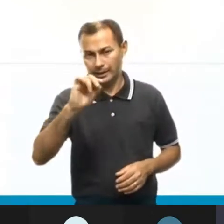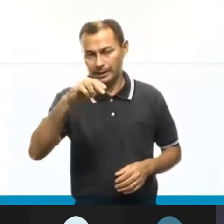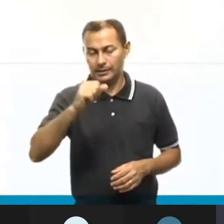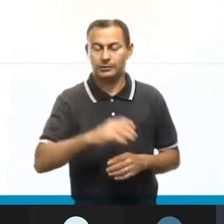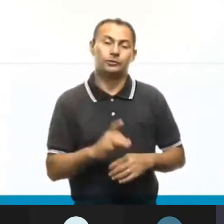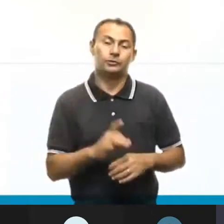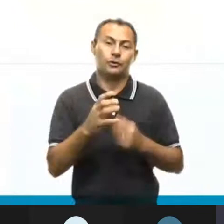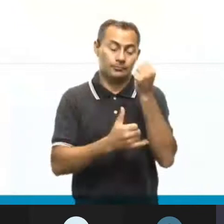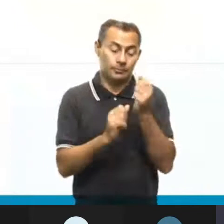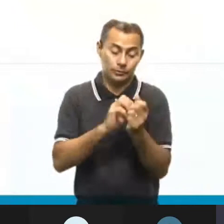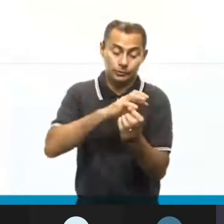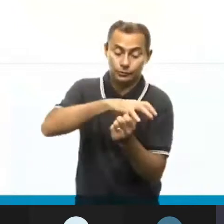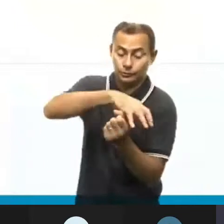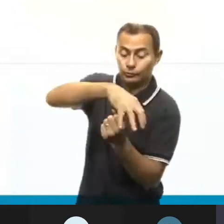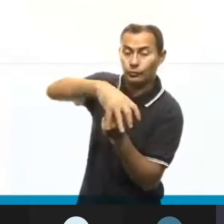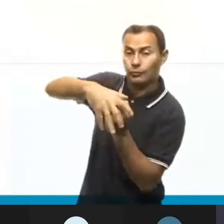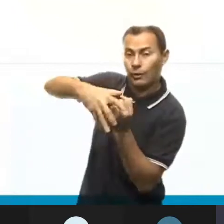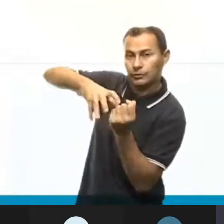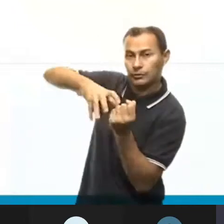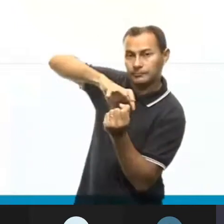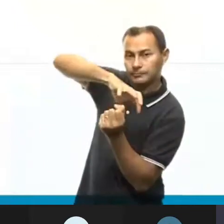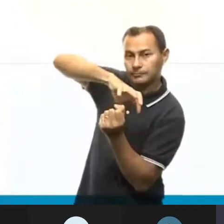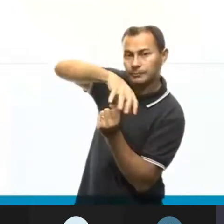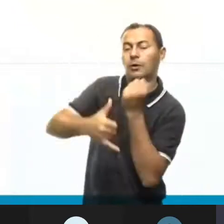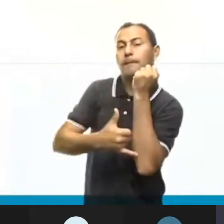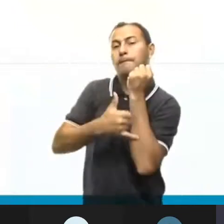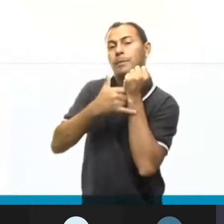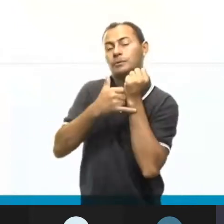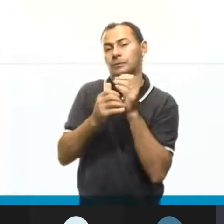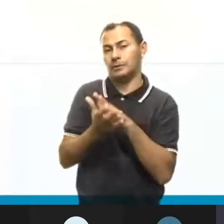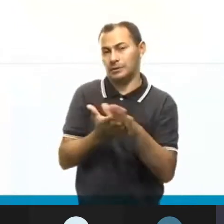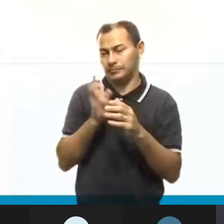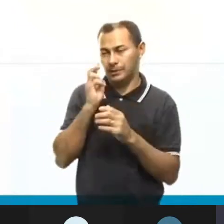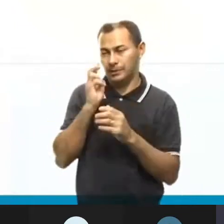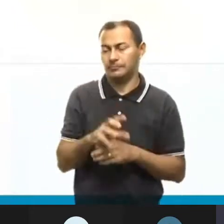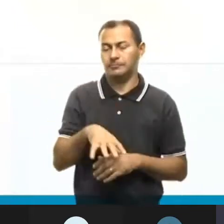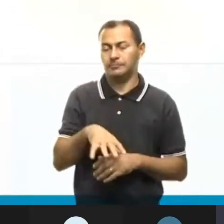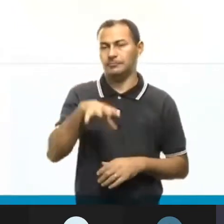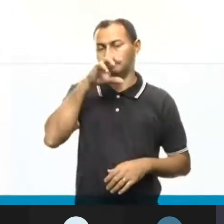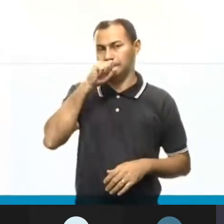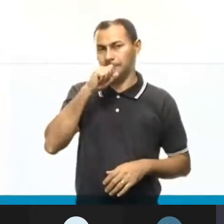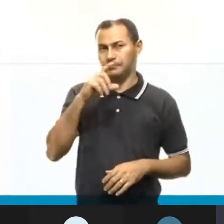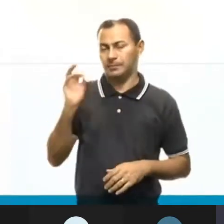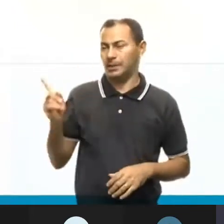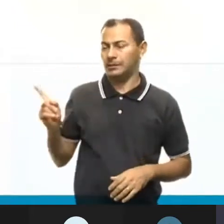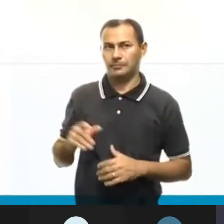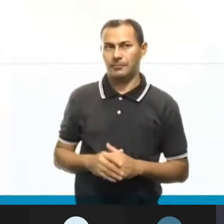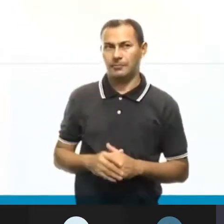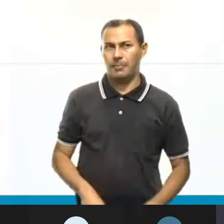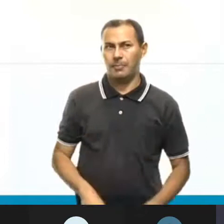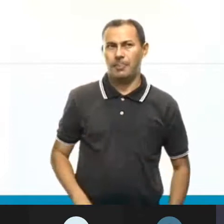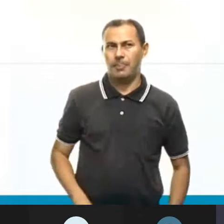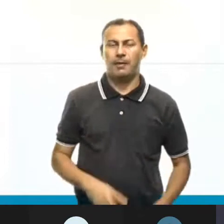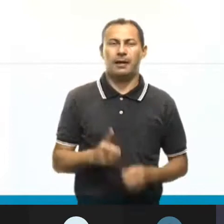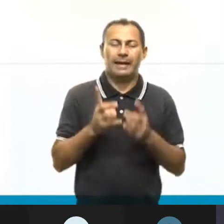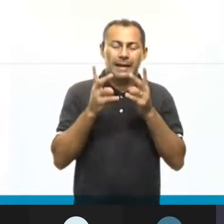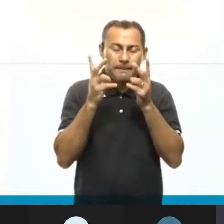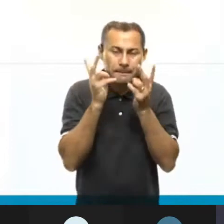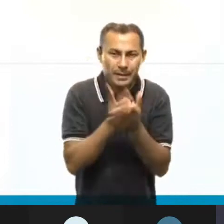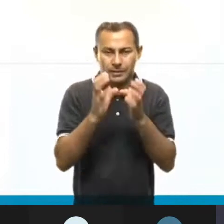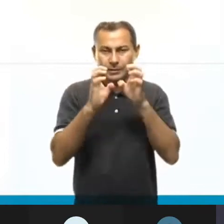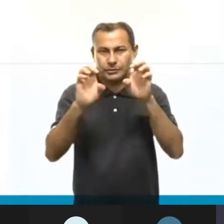que está em volta. Olhando aqui correndo a nossa lâmina, isso é um bronquíolo respiratório, tá? Então, é a